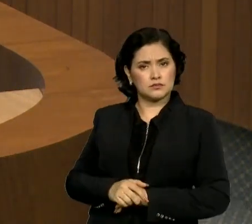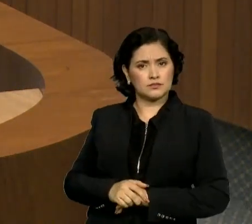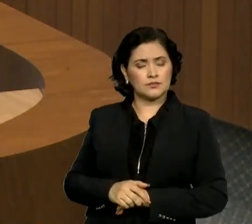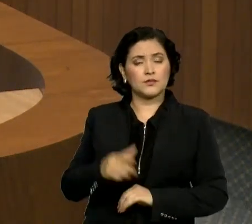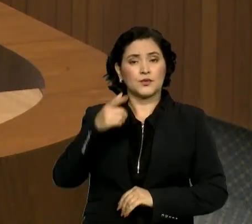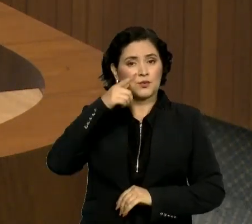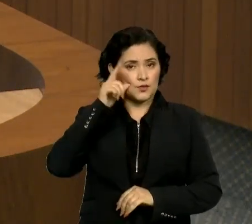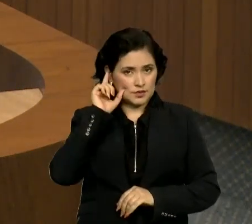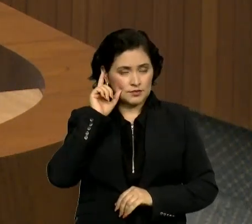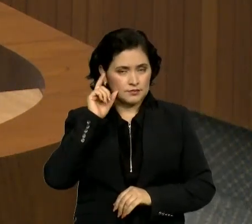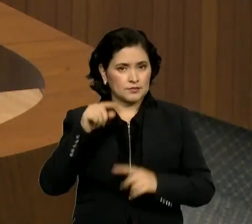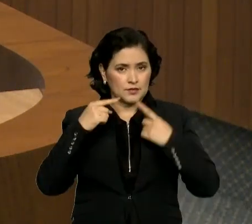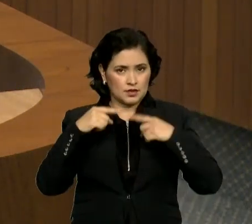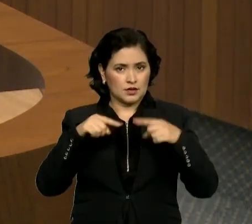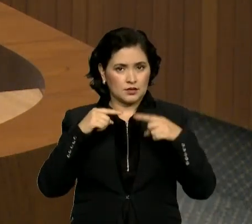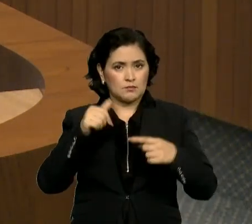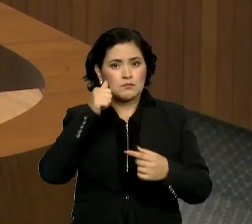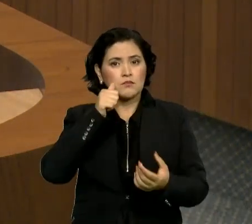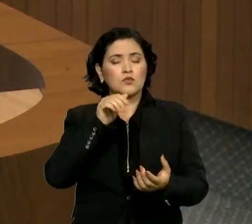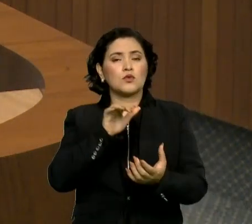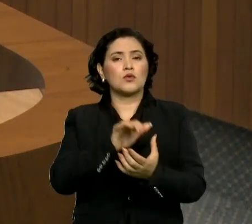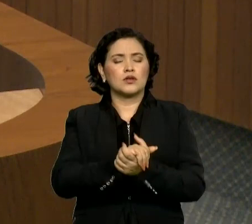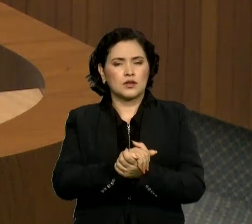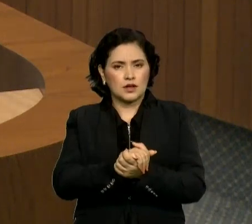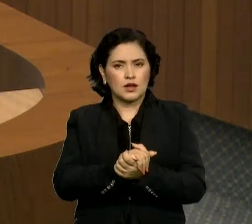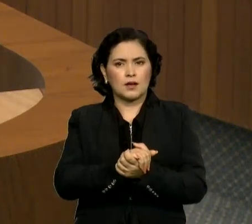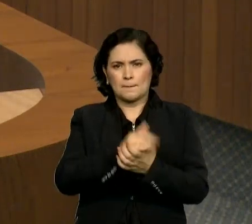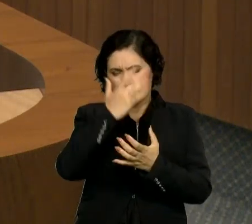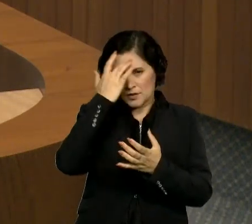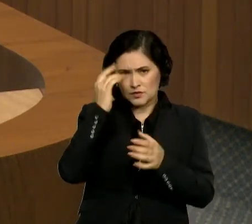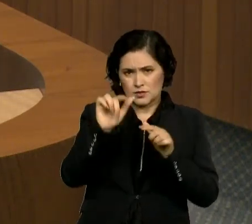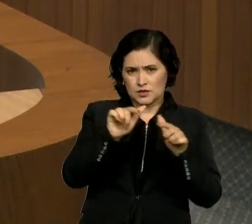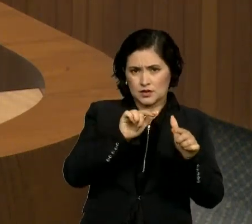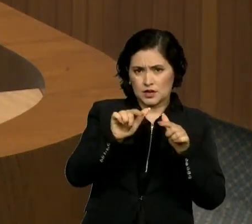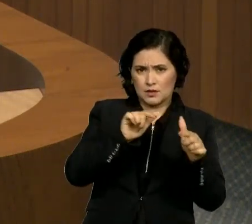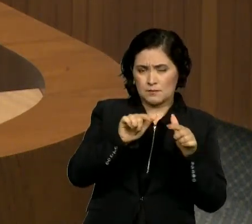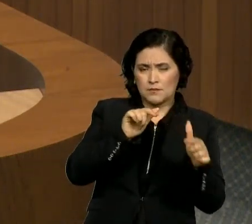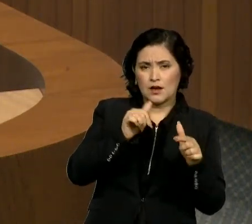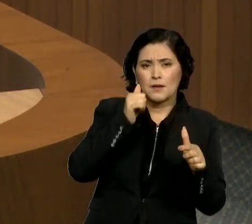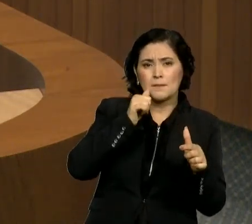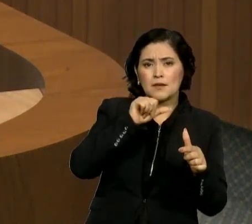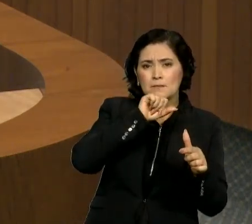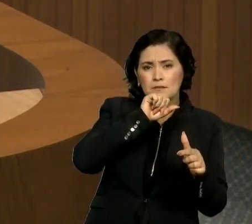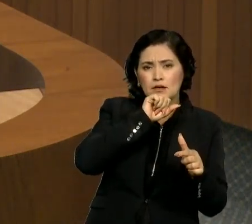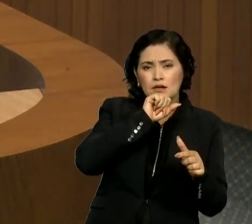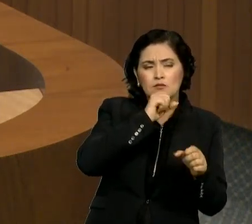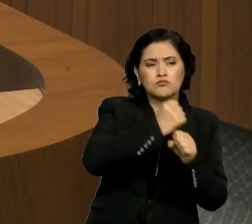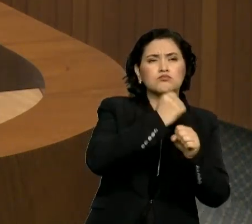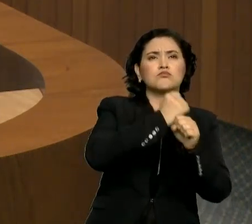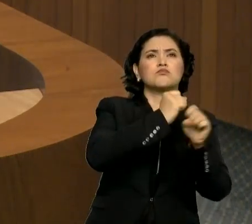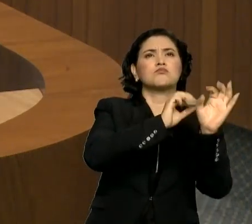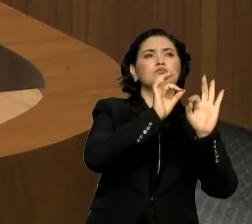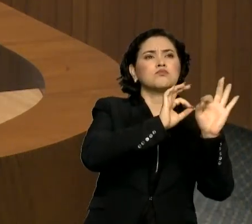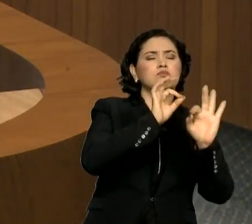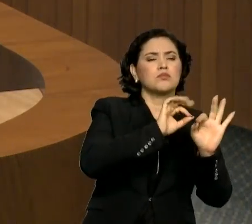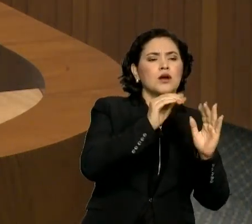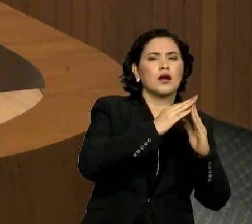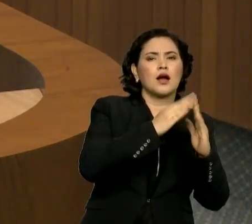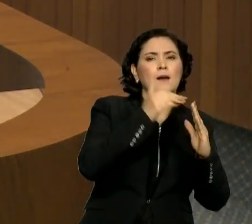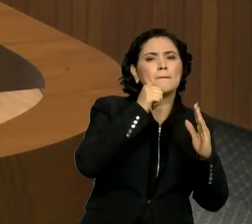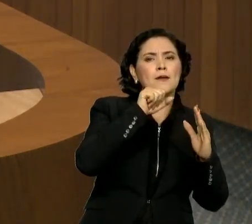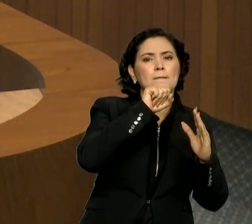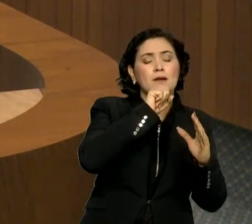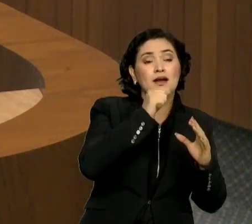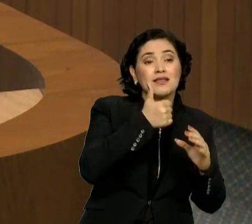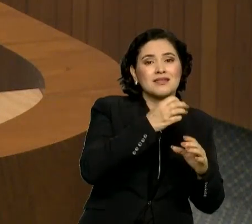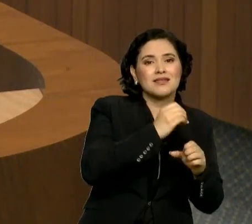de uma esposa, de um funcionário que trabalha para minha mãe, faz reparo na casa da minha mãe há mais de 10 anos. Ela